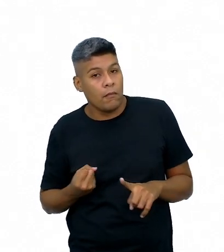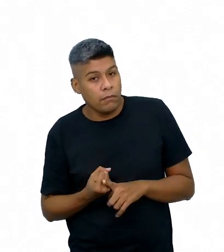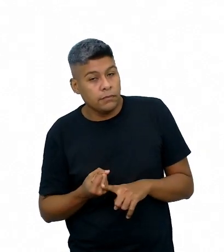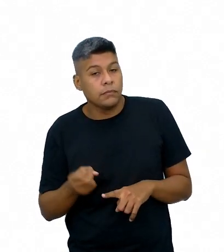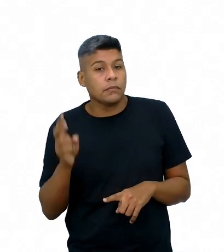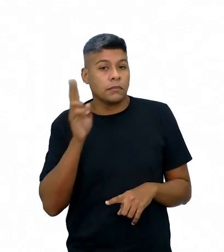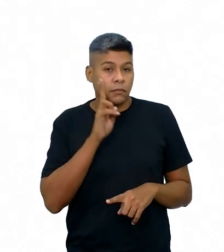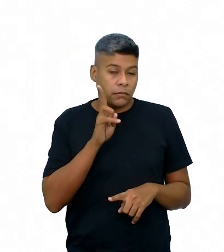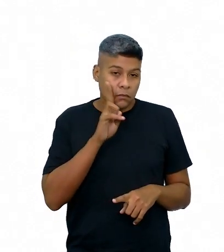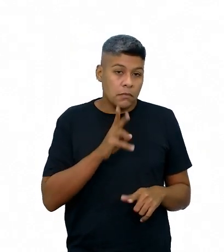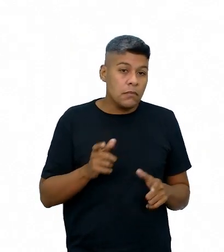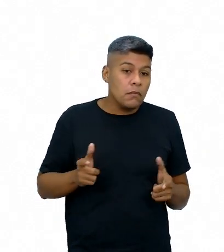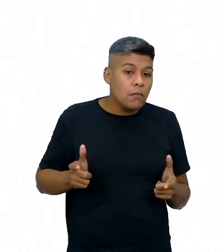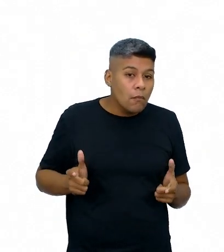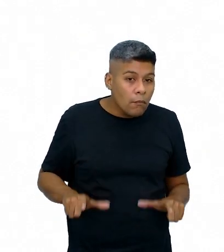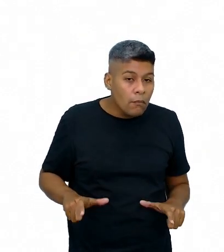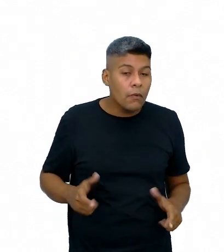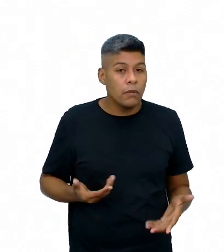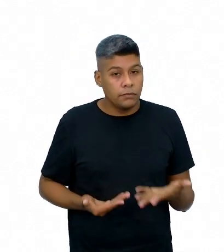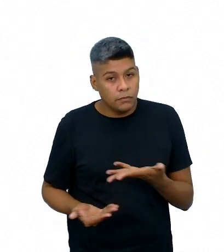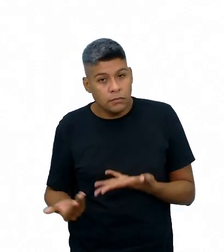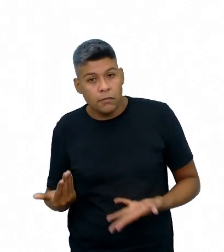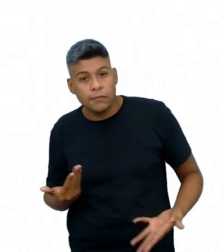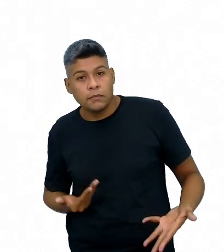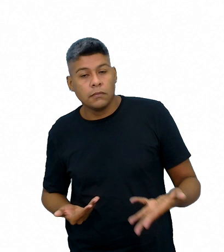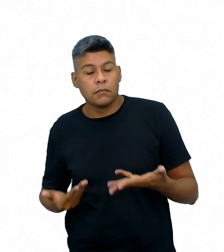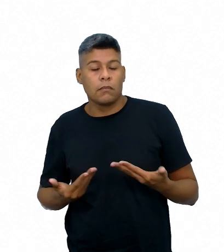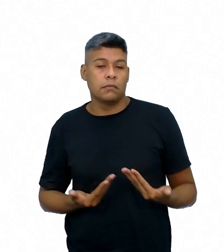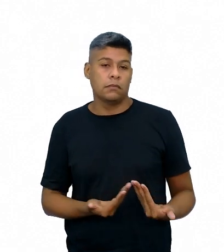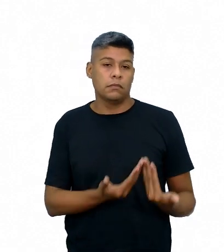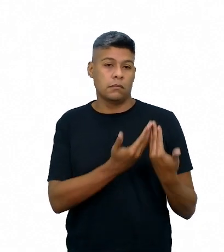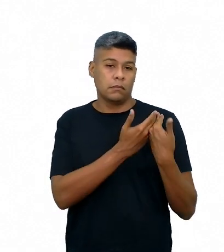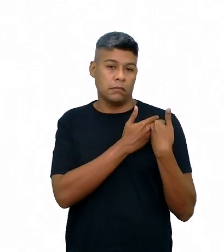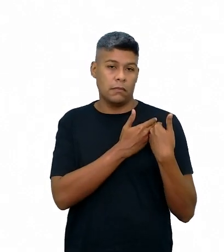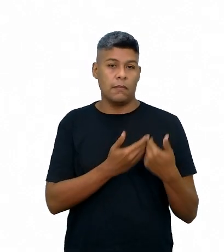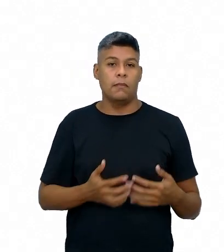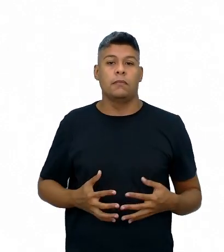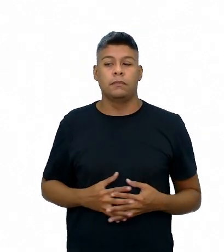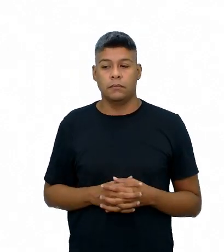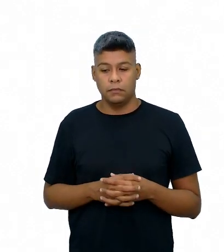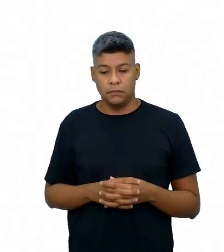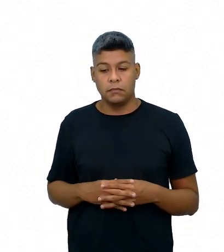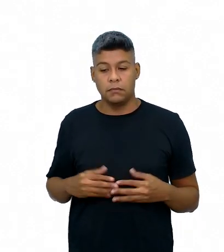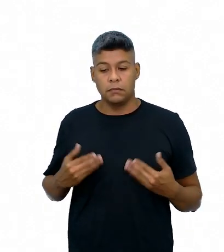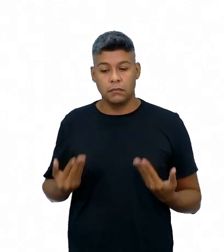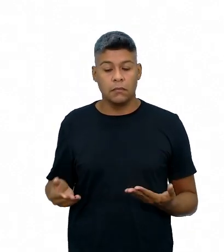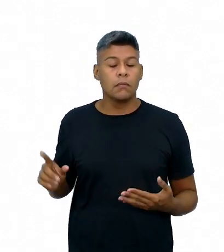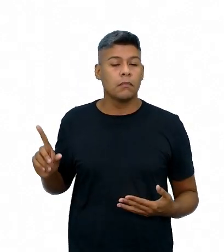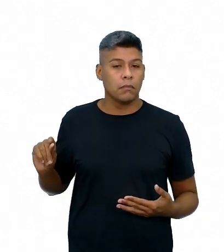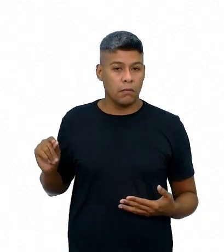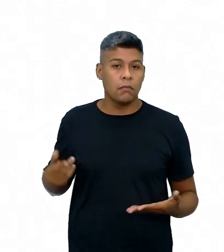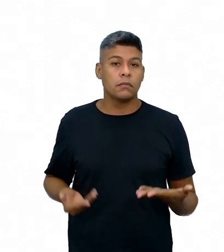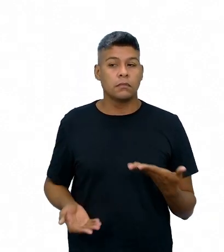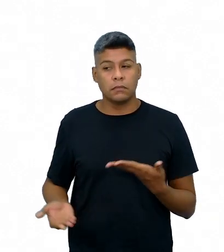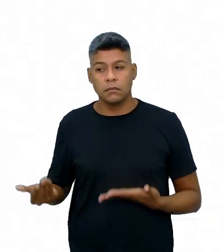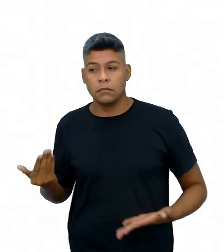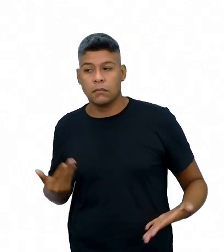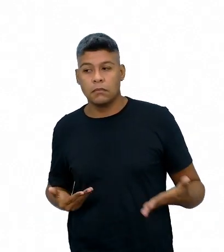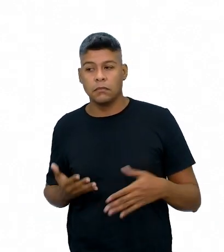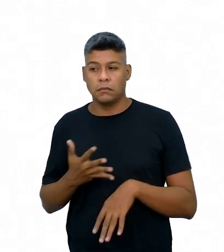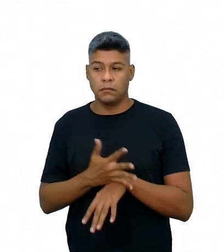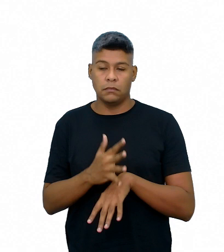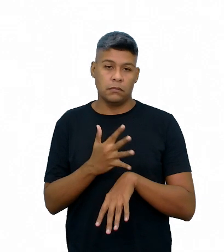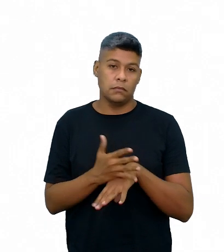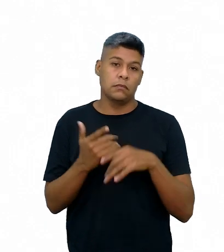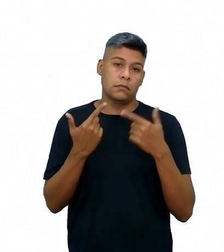socio-historicamente situados em uma interação responsiva. Então, o que envolve as práticas